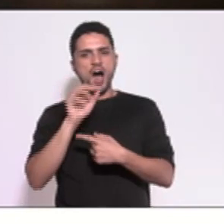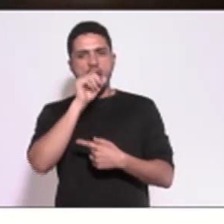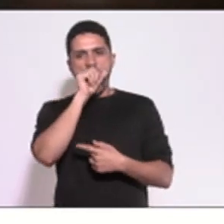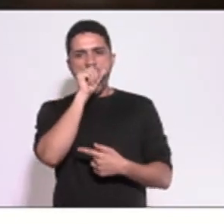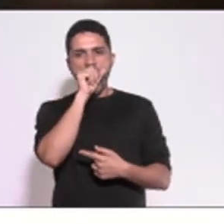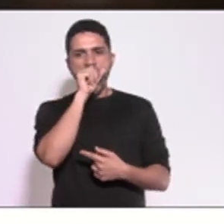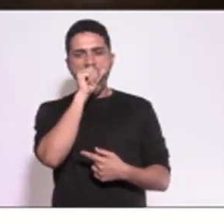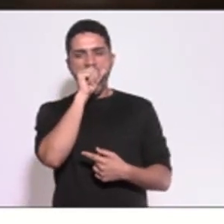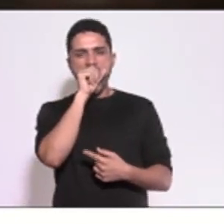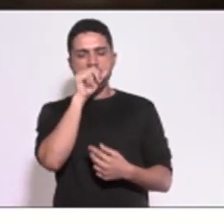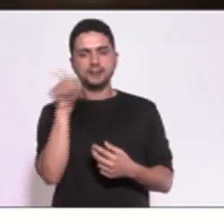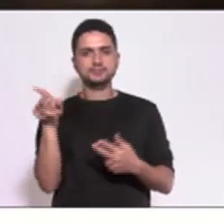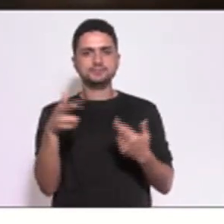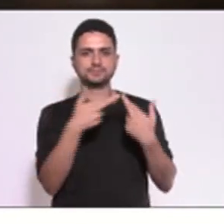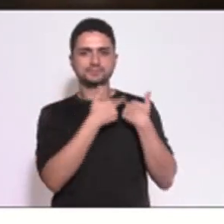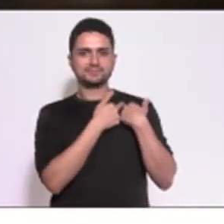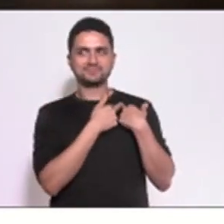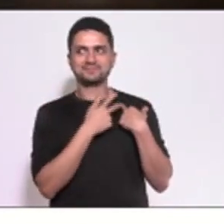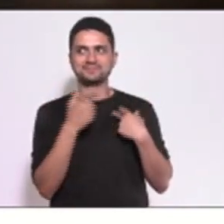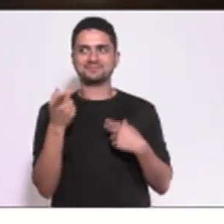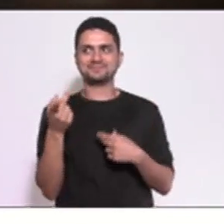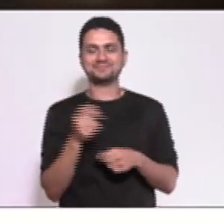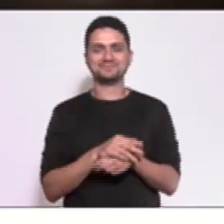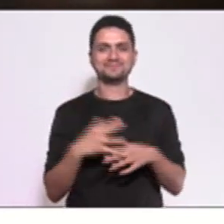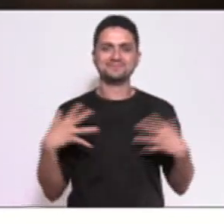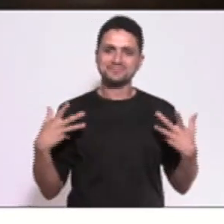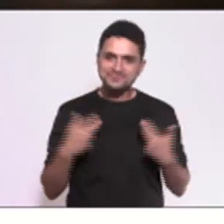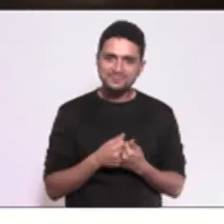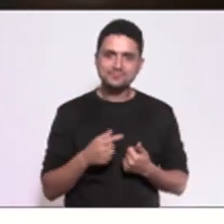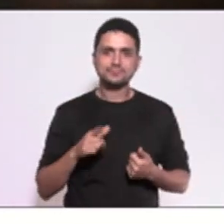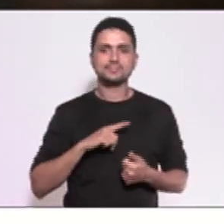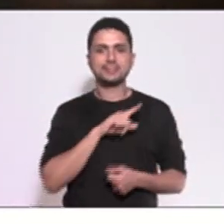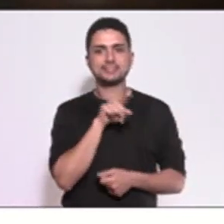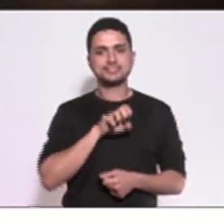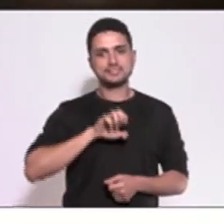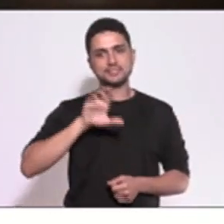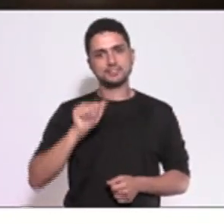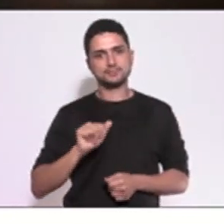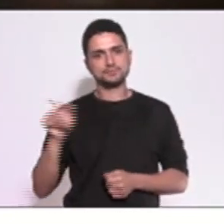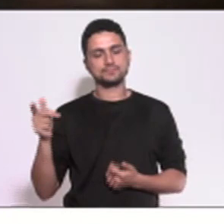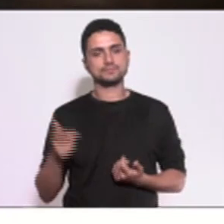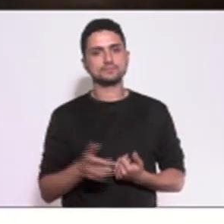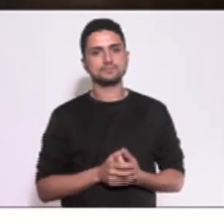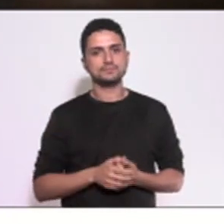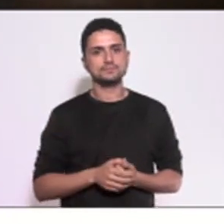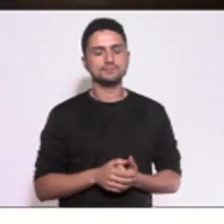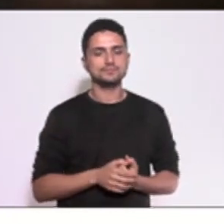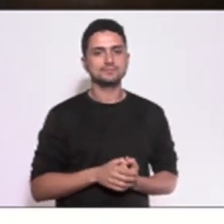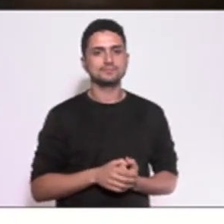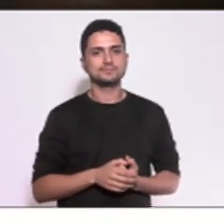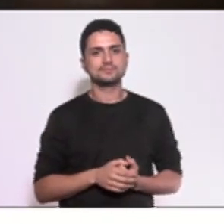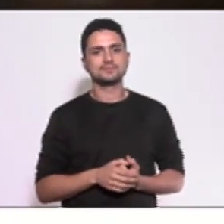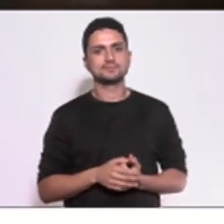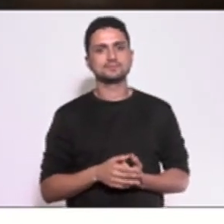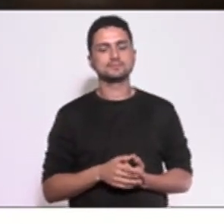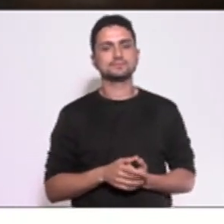que aqui está, Ronaldo Gomlewski. Zeca Gomlewski, outro não é, senão o pai do